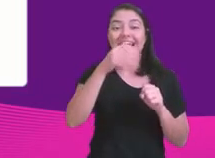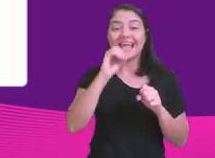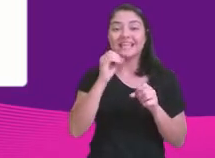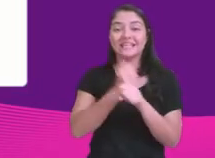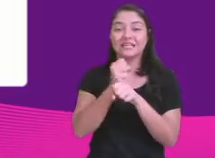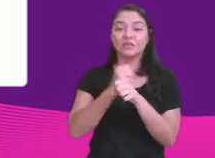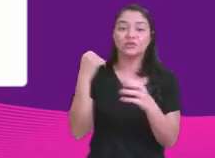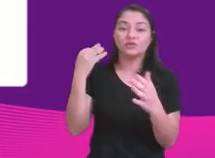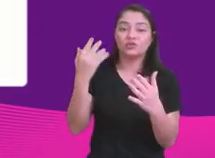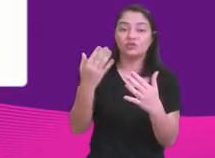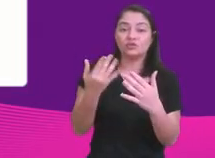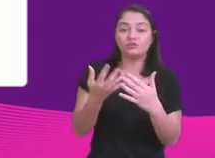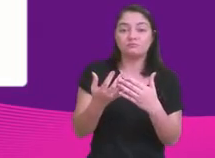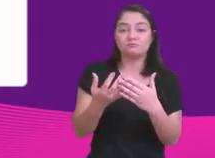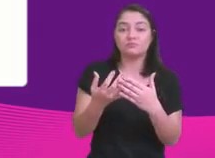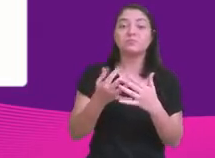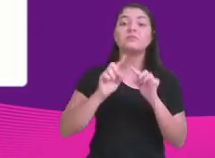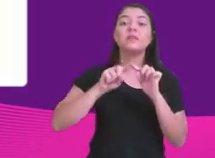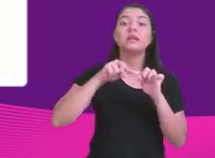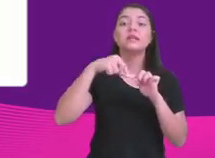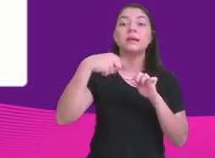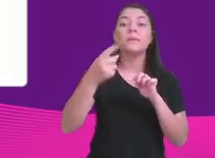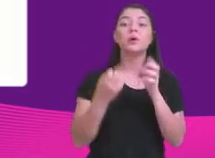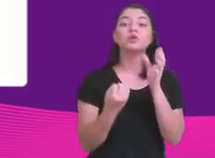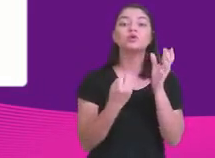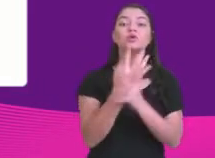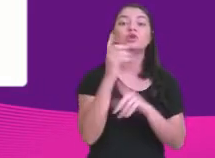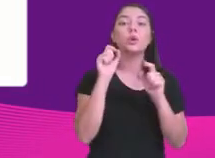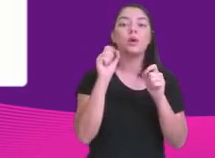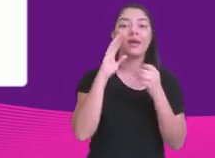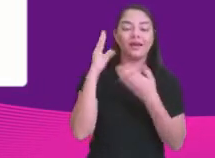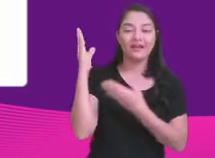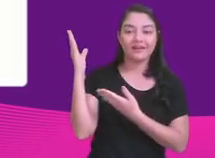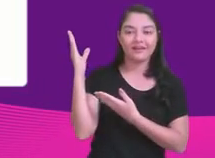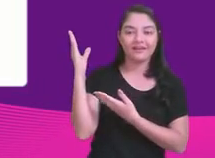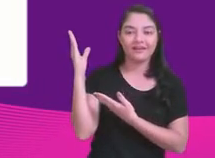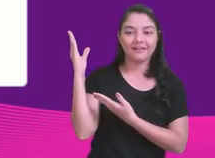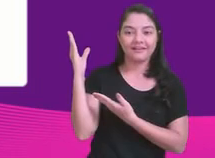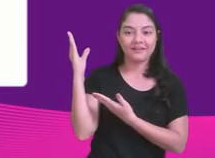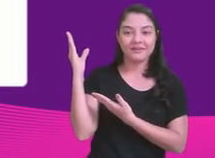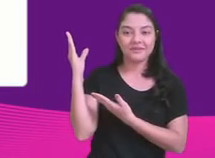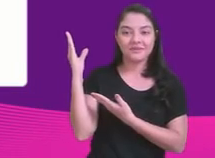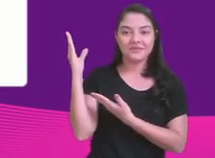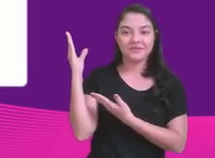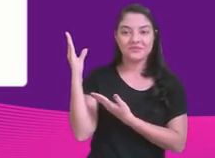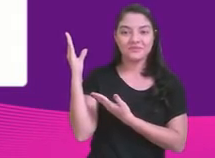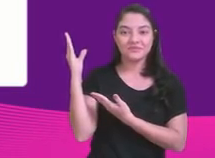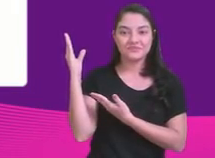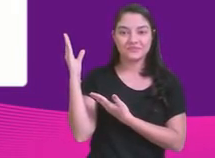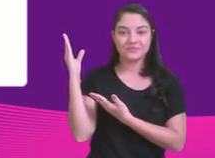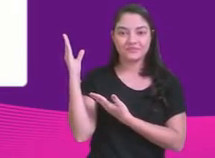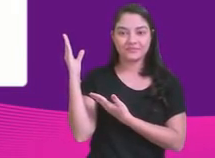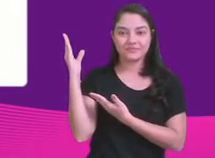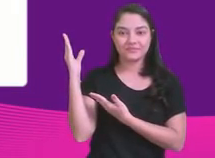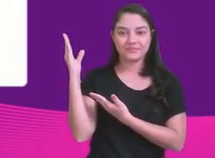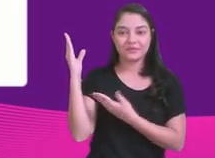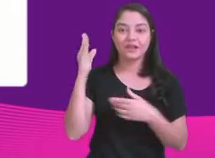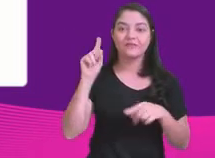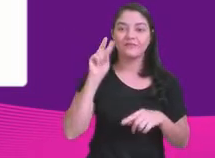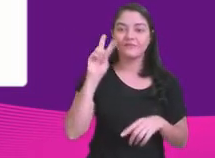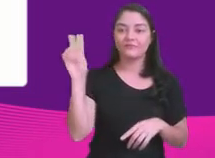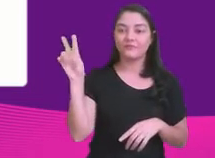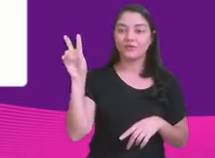Surgiu a laparoscopia. Nós começamos a executar cirurgia laparoscópica. A visão magnificada. Nós